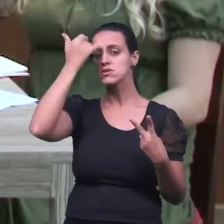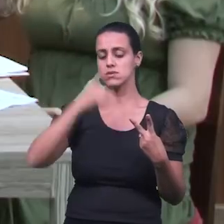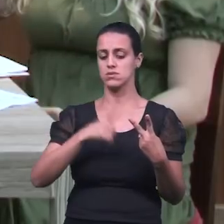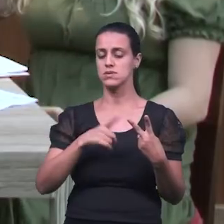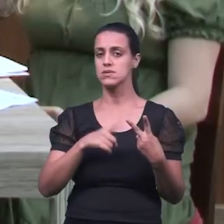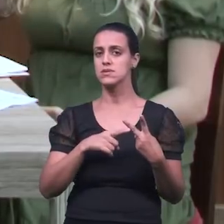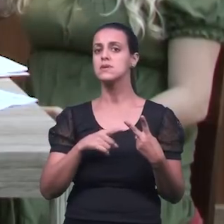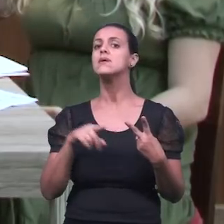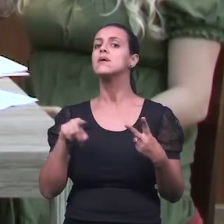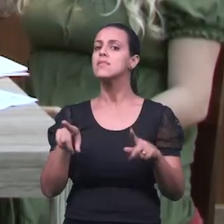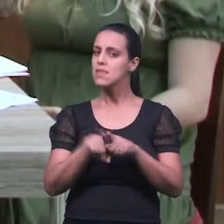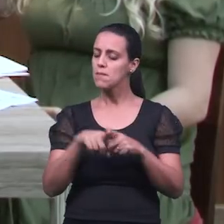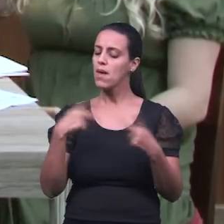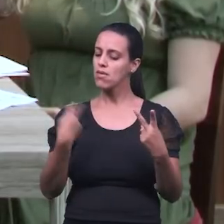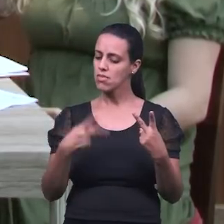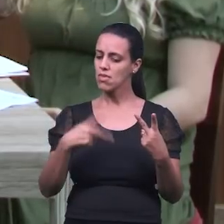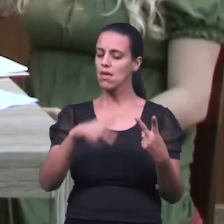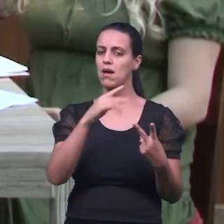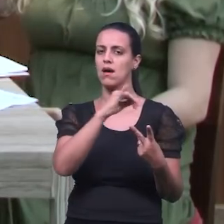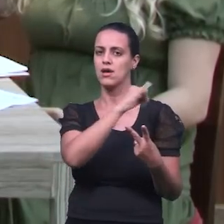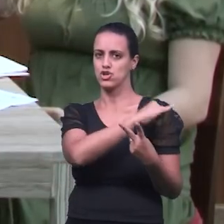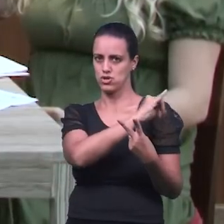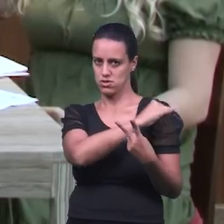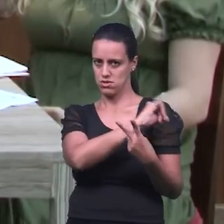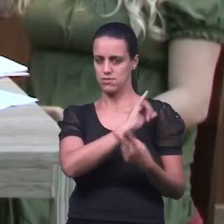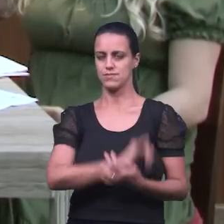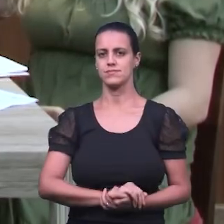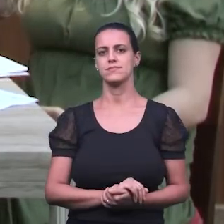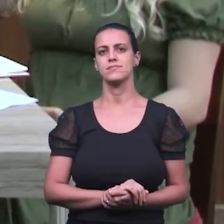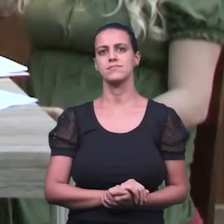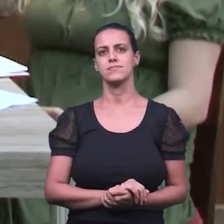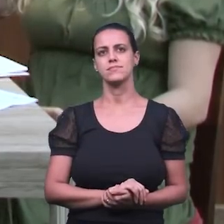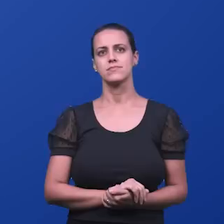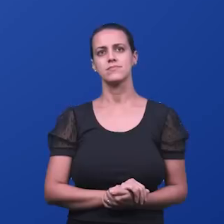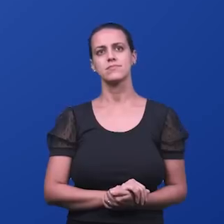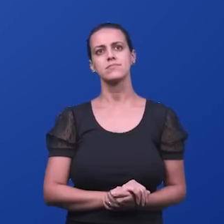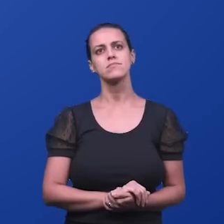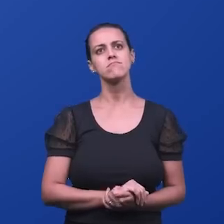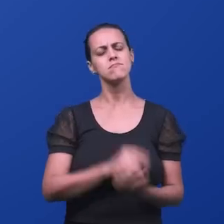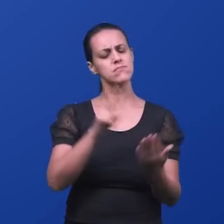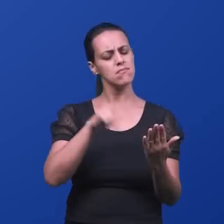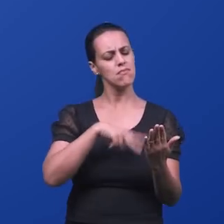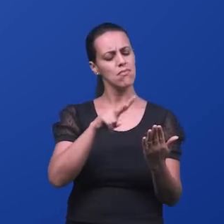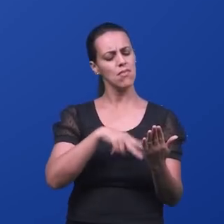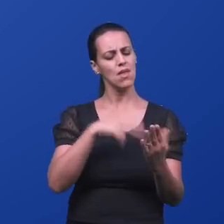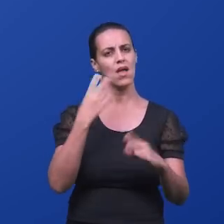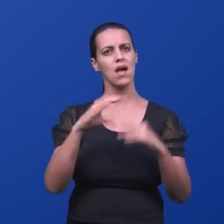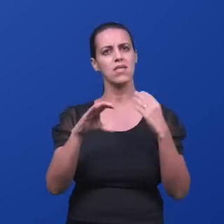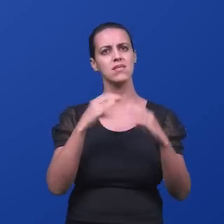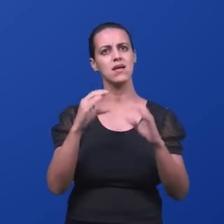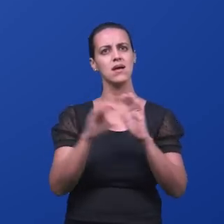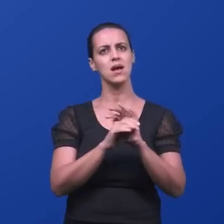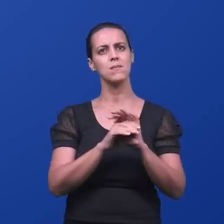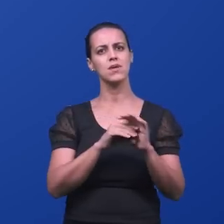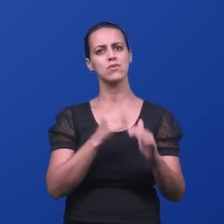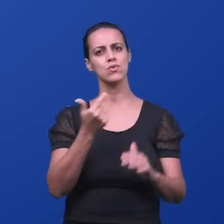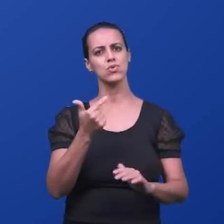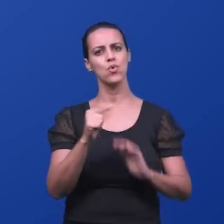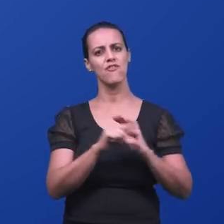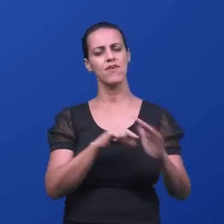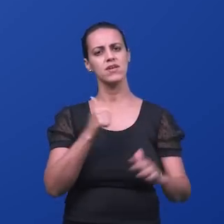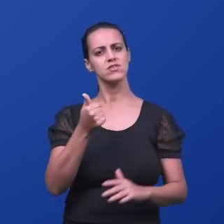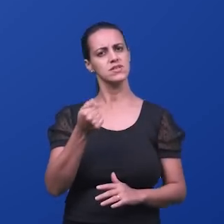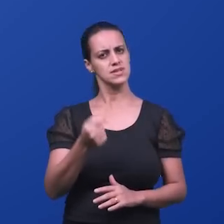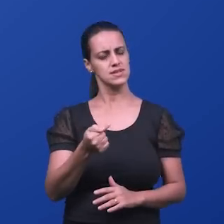Anderson Santos, também aqui do Rio de Janeiro. Vamos estar atentos. Lendo em Cantares, capítulo 2,